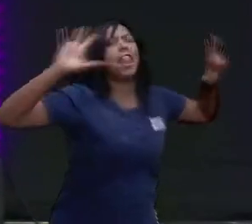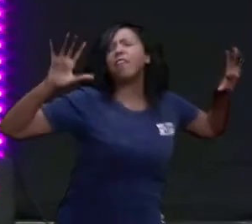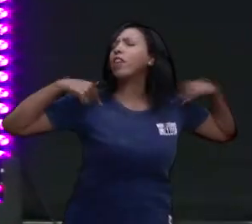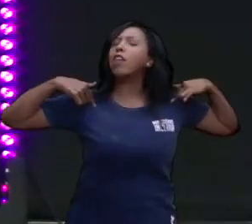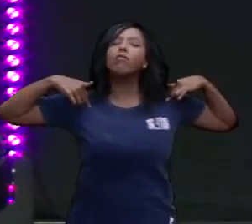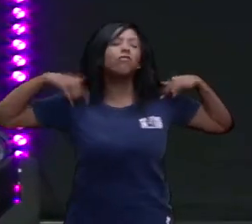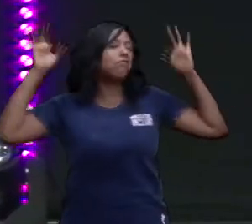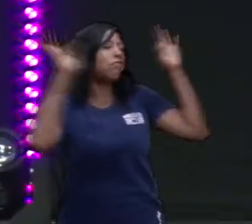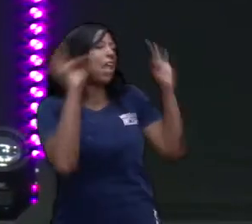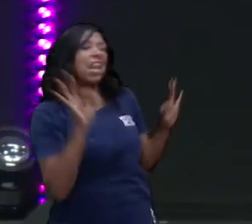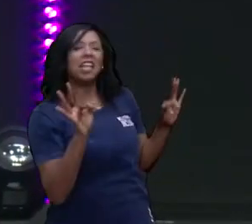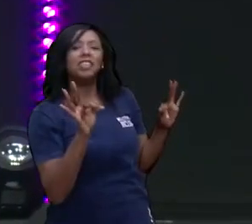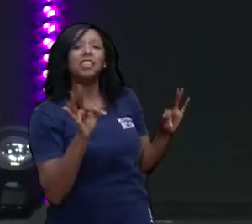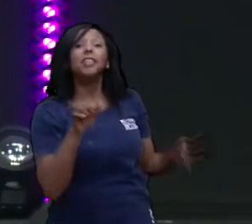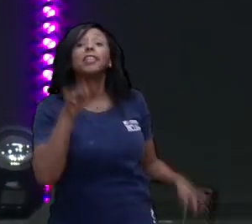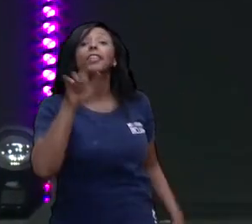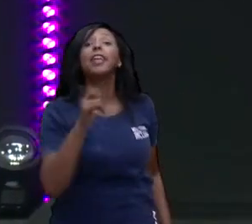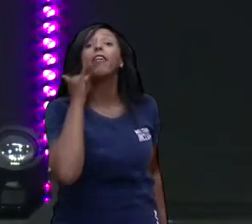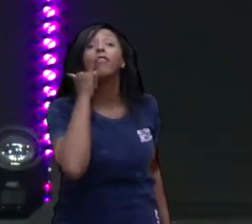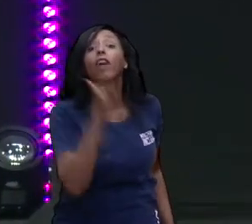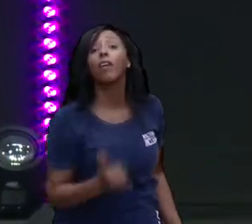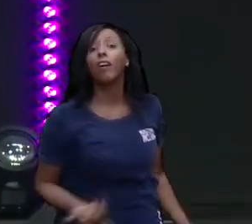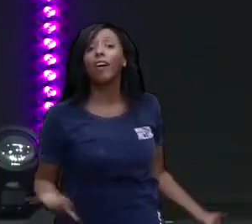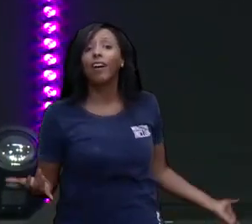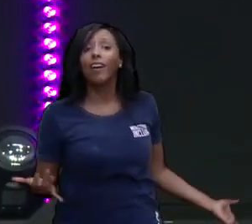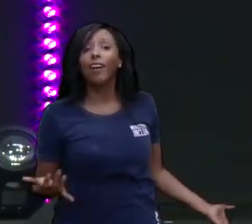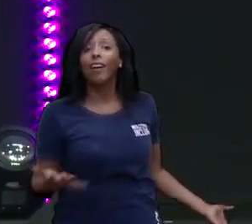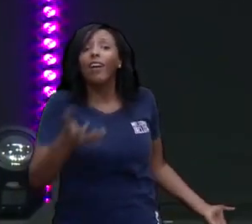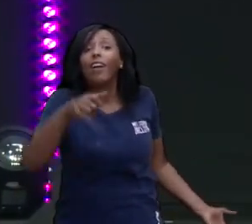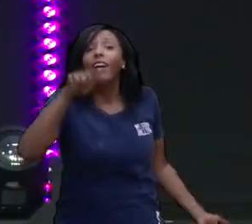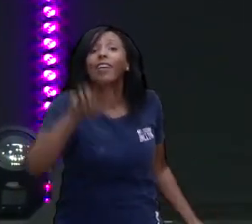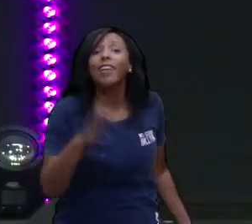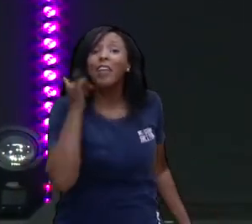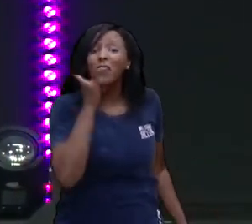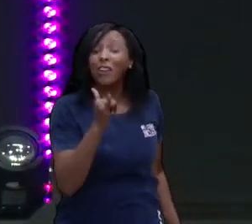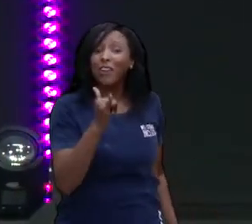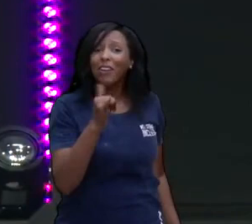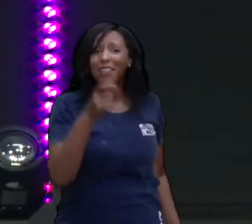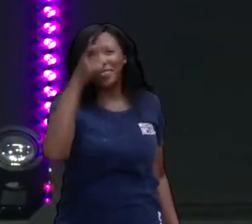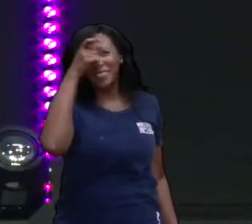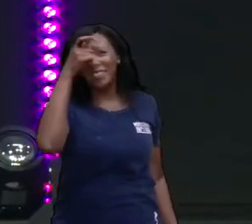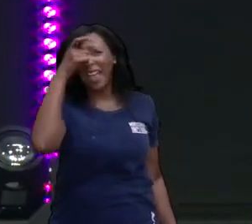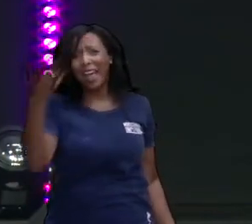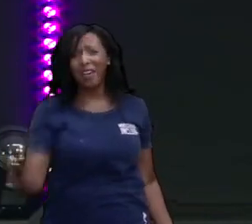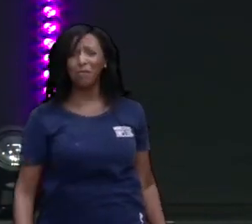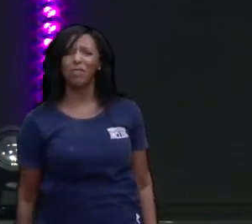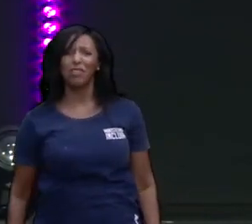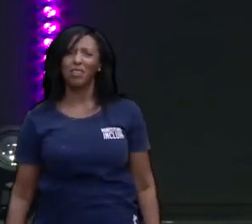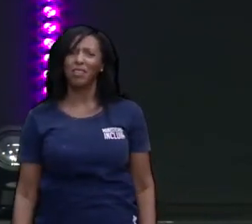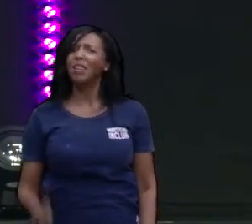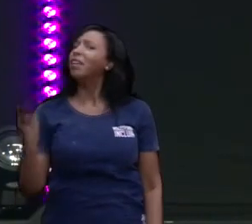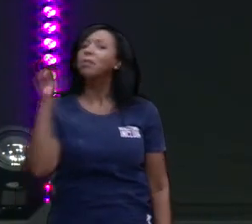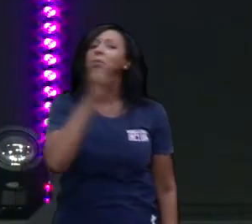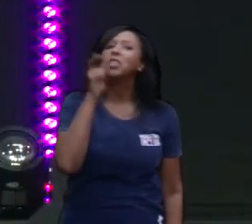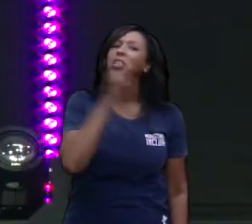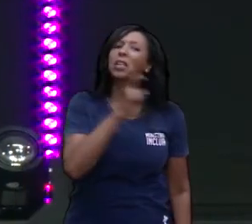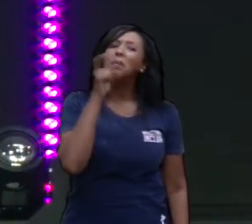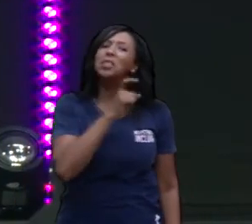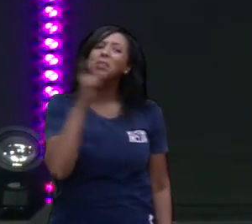diabo de mentiras eu outra forma do diabo tomar tua mente são mais